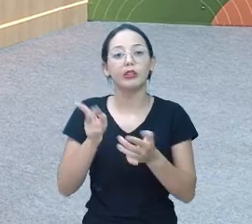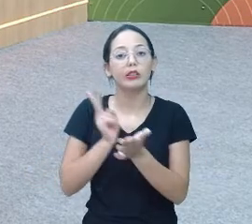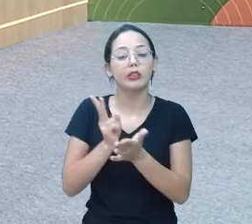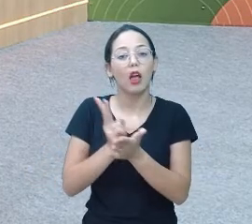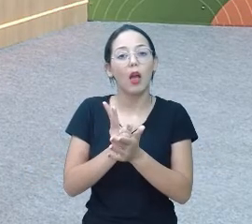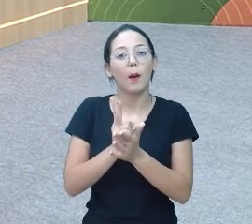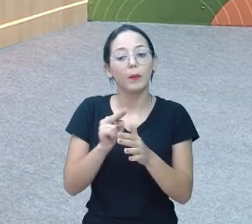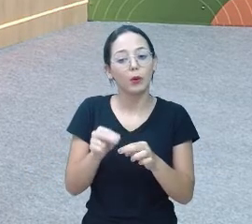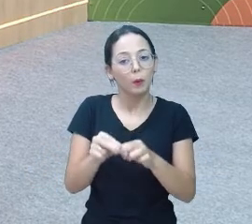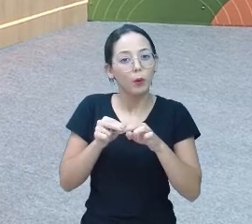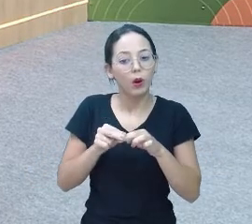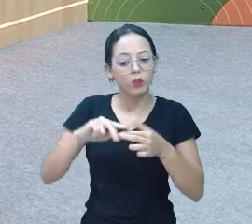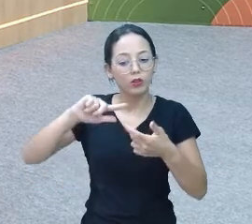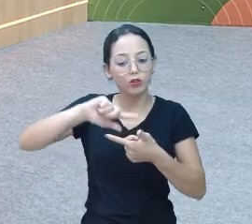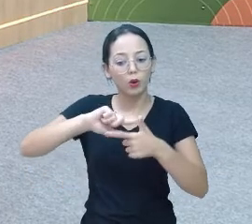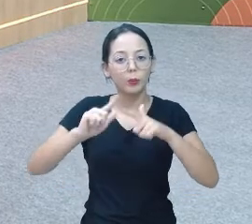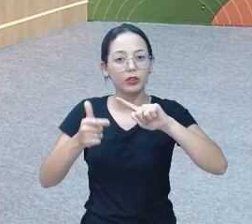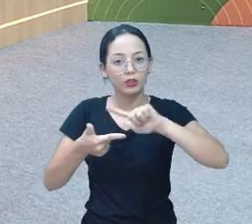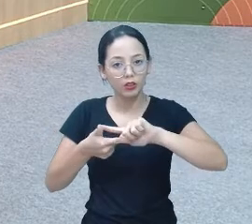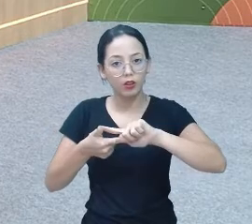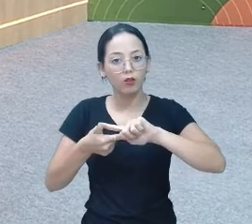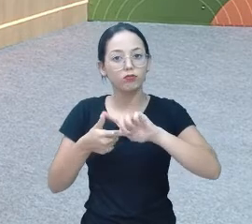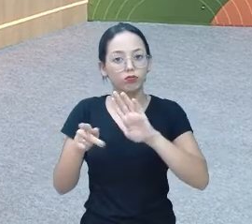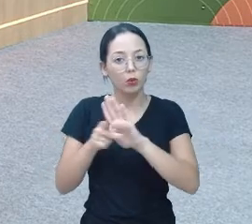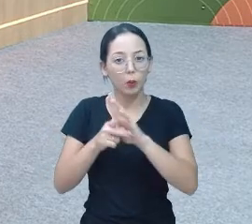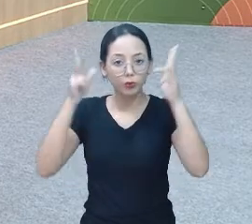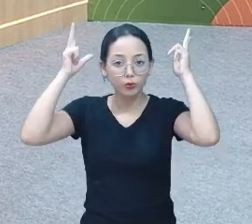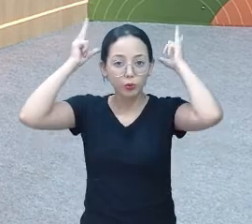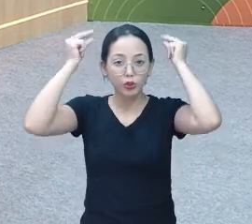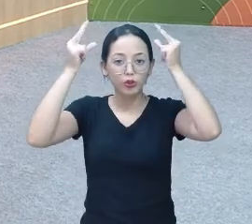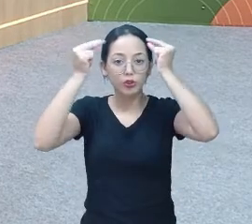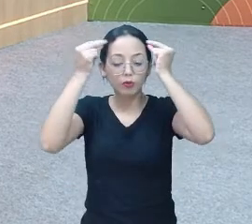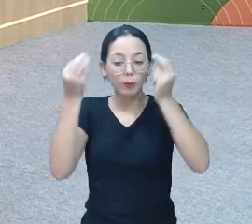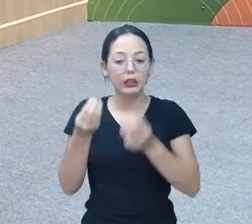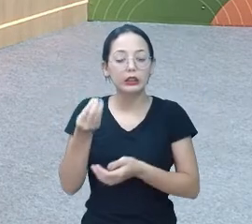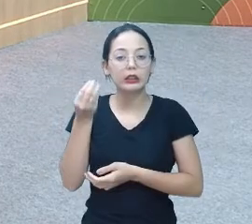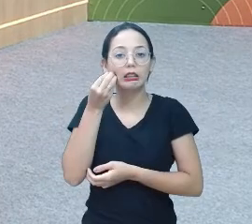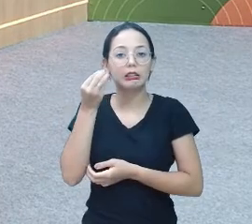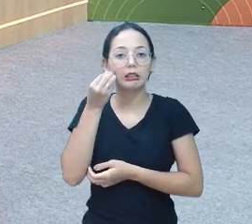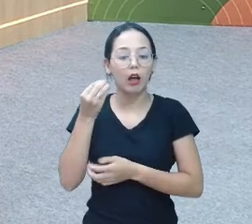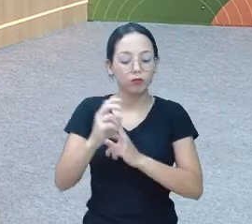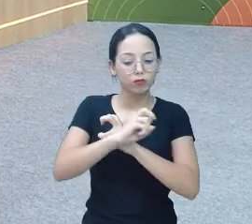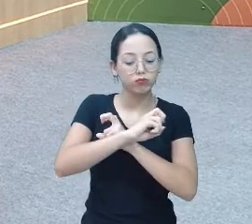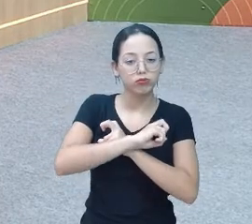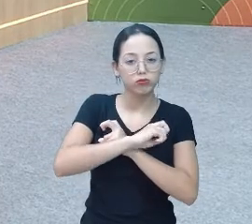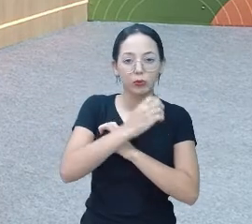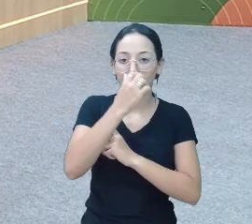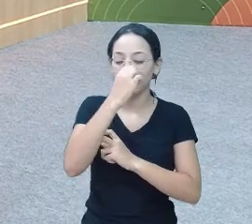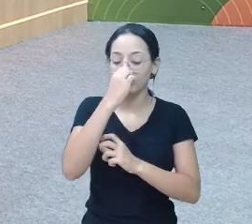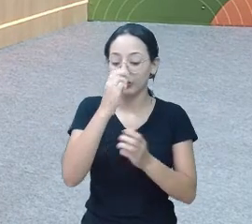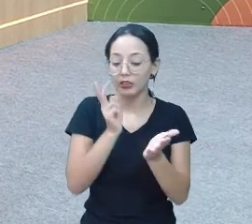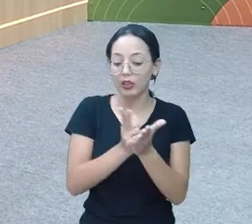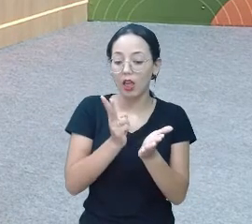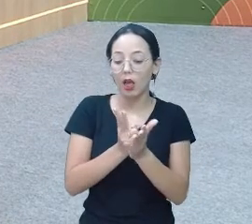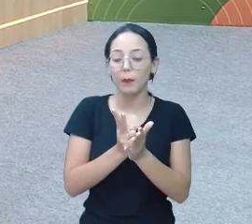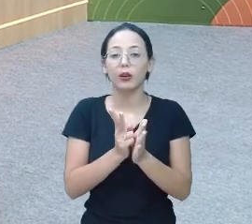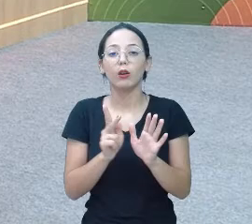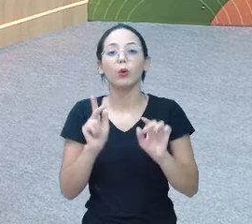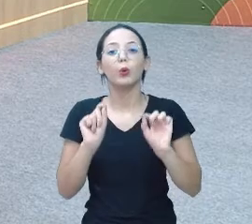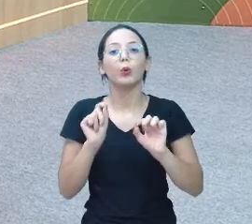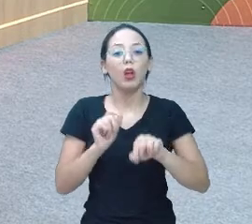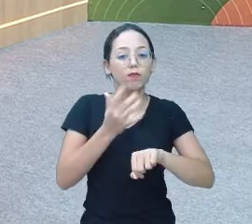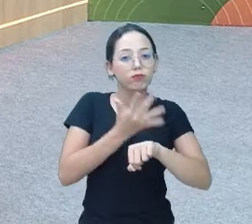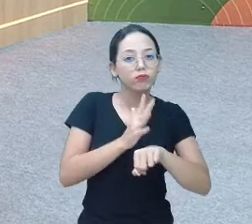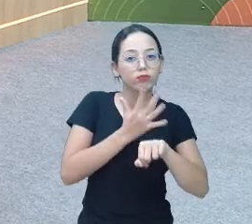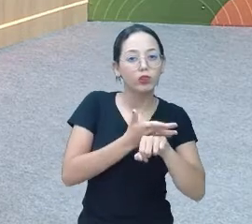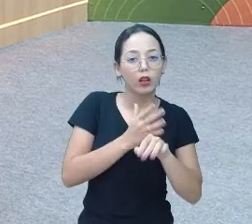da geometria egípcia para tentar chegar na geometria grega. A gente vai tentar partir de uma prática para chegar numa